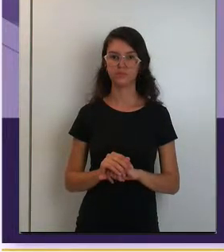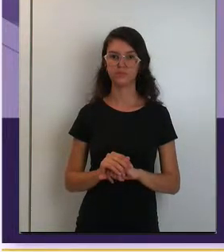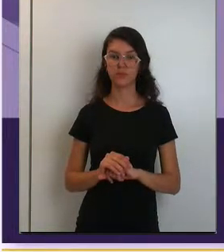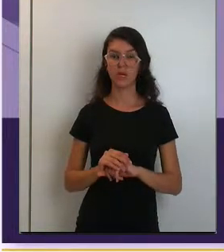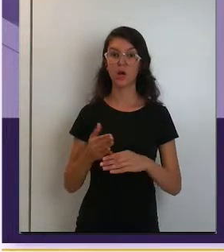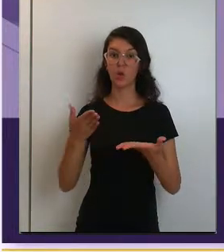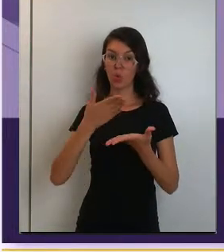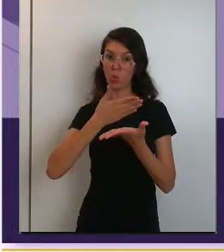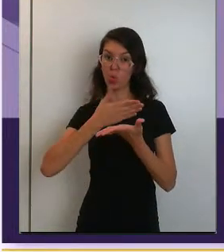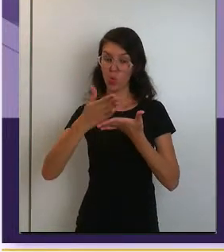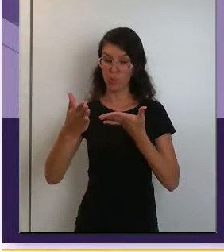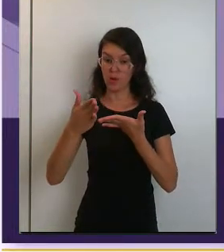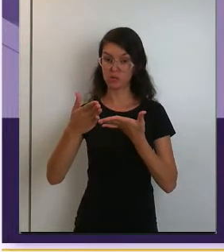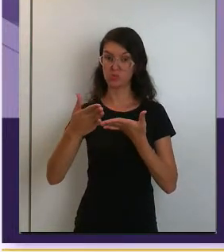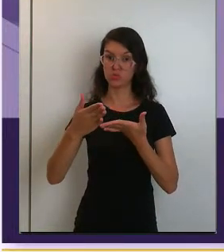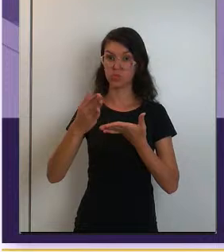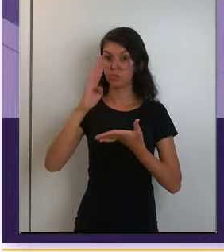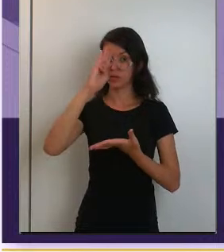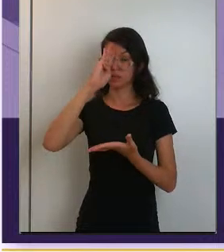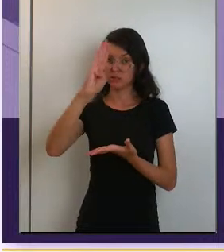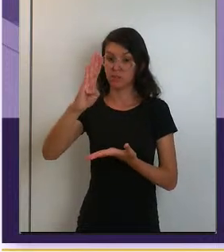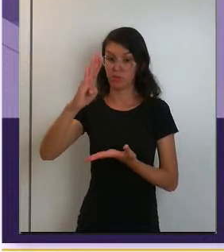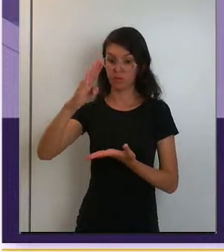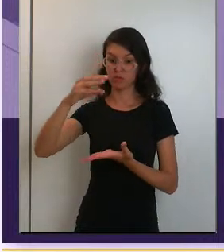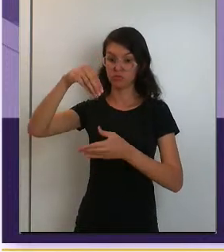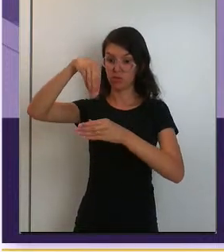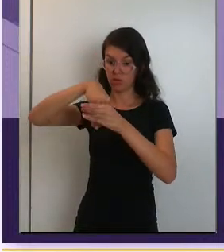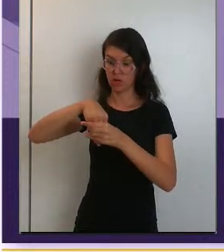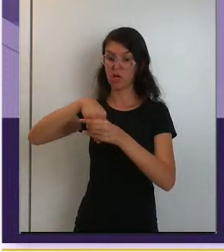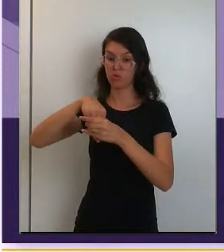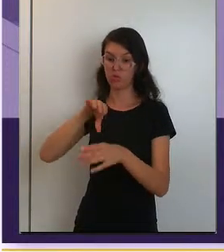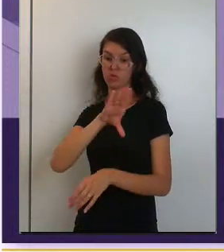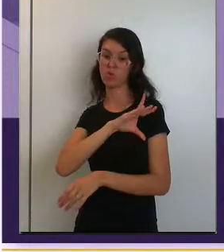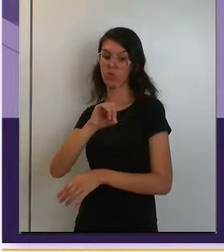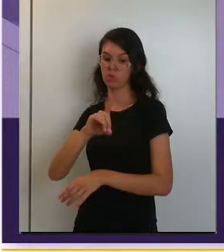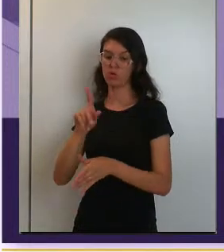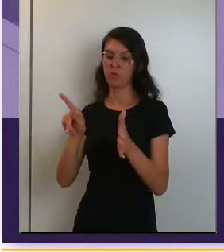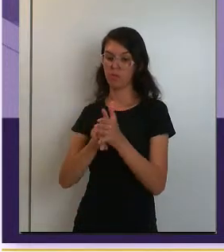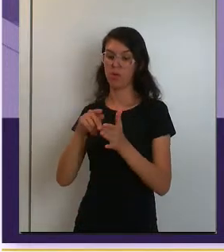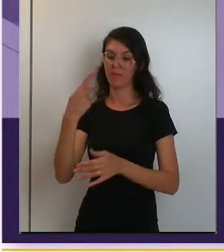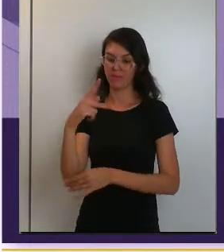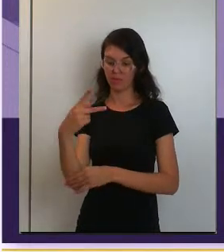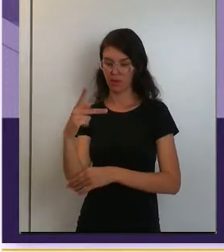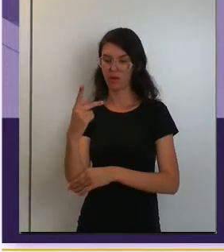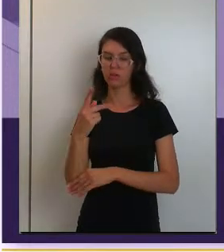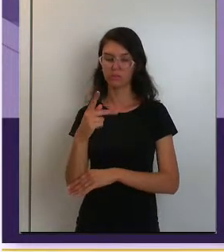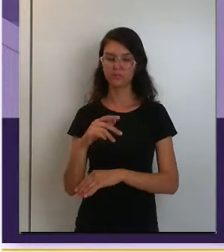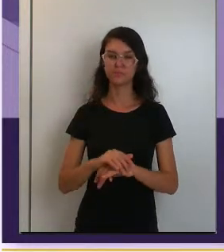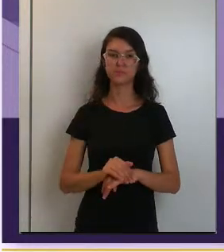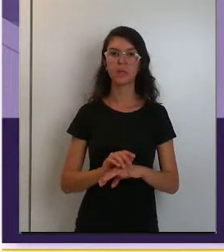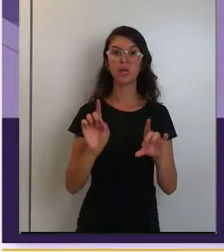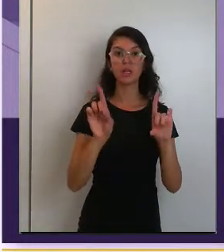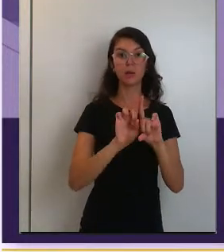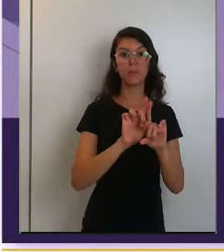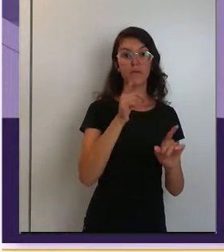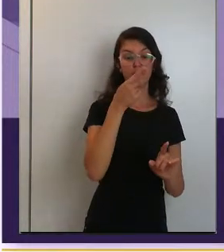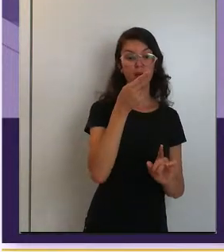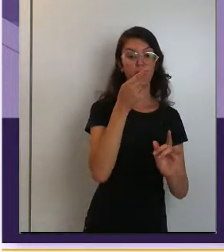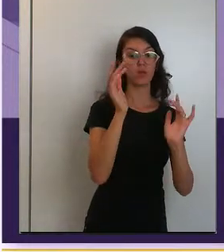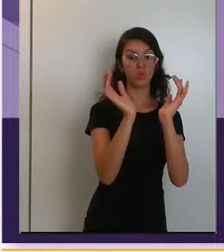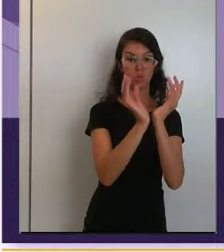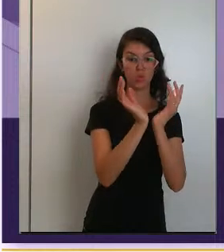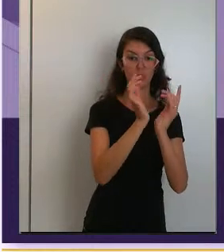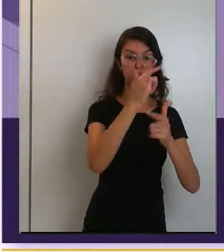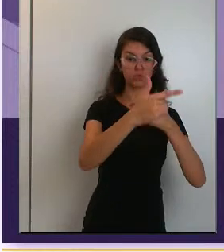iniciou principalmente dentro da coordenadoria que ela conduz, e vou falar um pouquinho sobre o grupo de